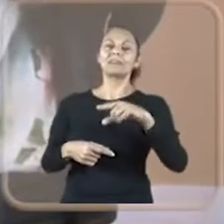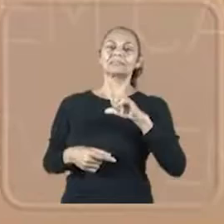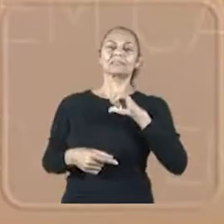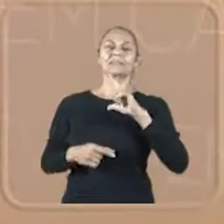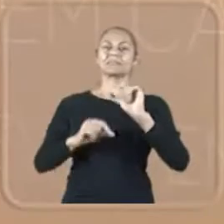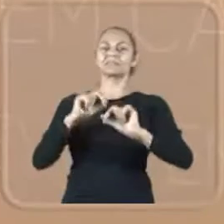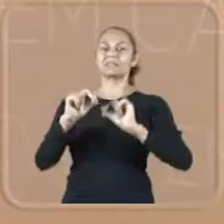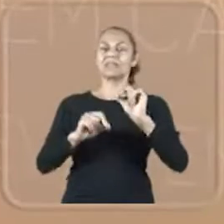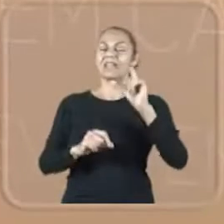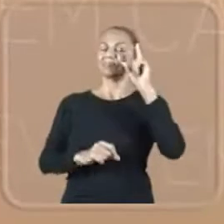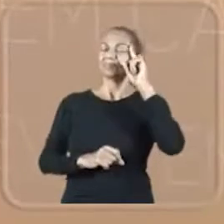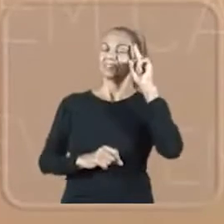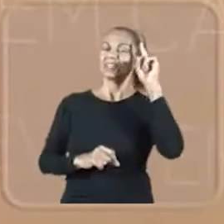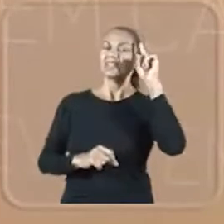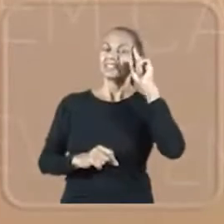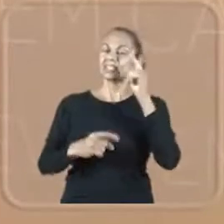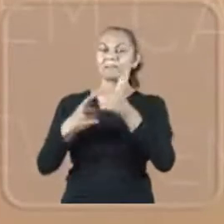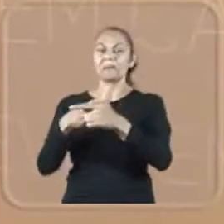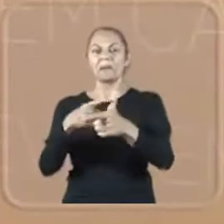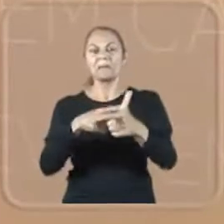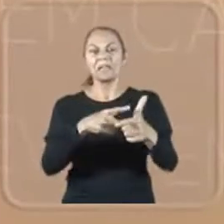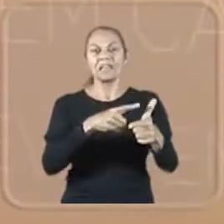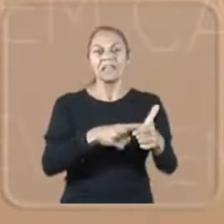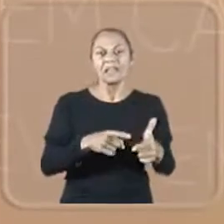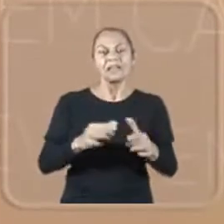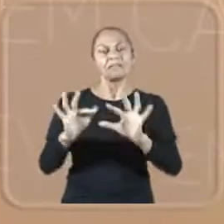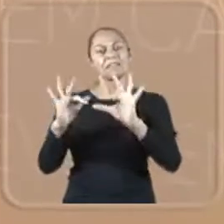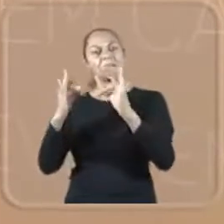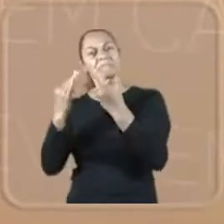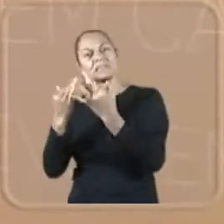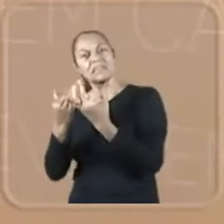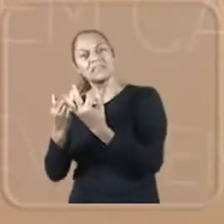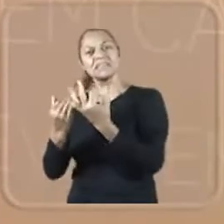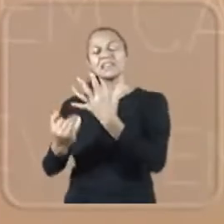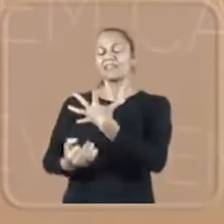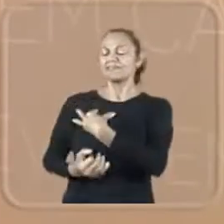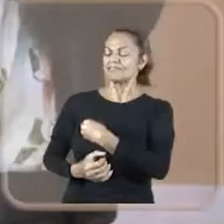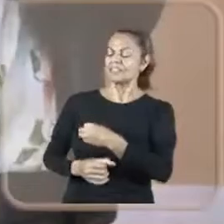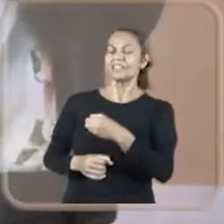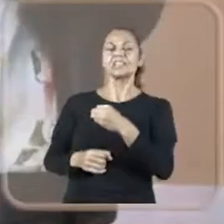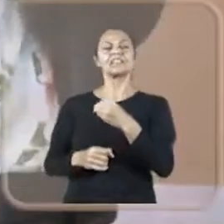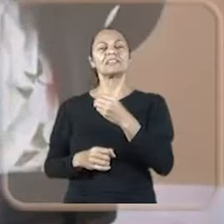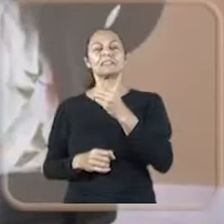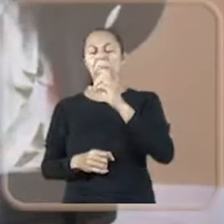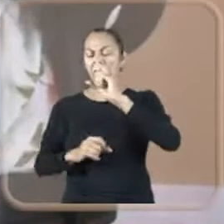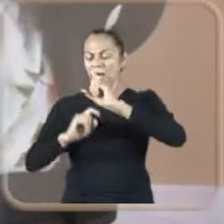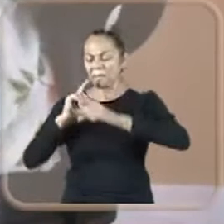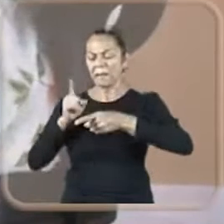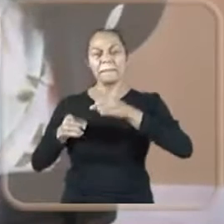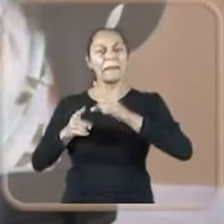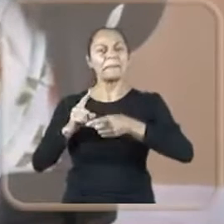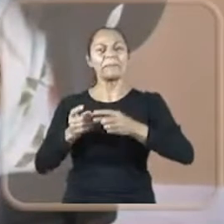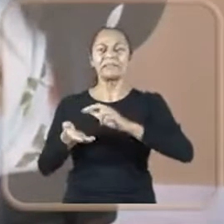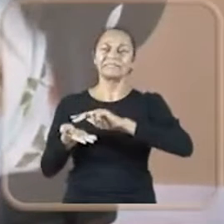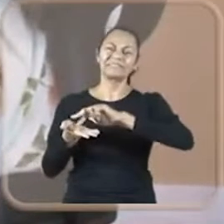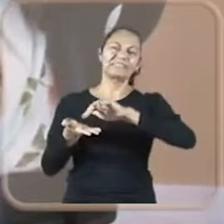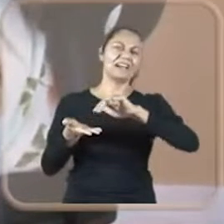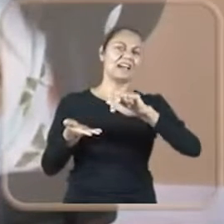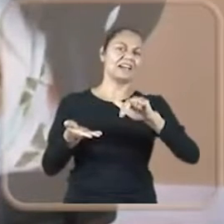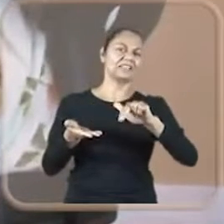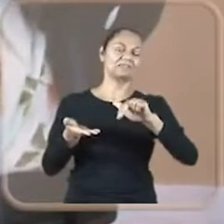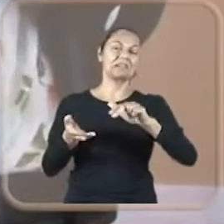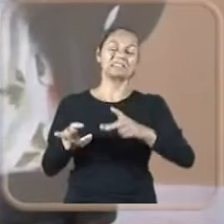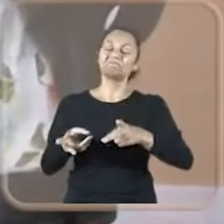diários. Conflito de mãe com filho, porque briga para tomar banho, para escovar o dente, para ir para a escola, para estudar. São conflitos, a gente nem se dá conta